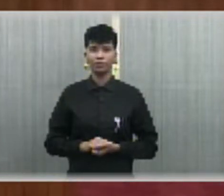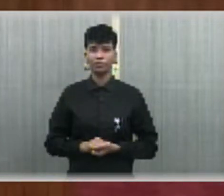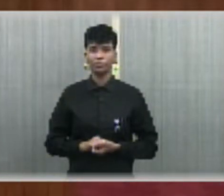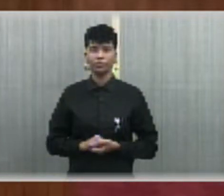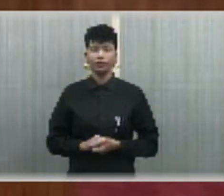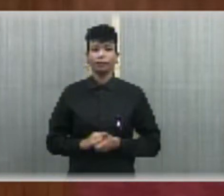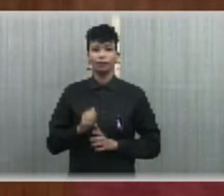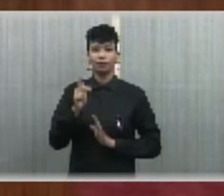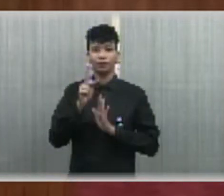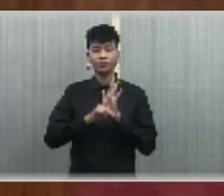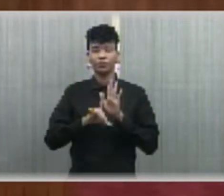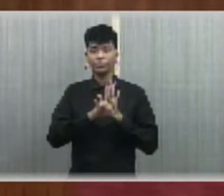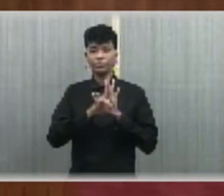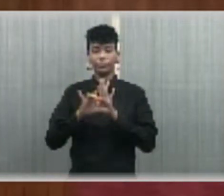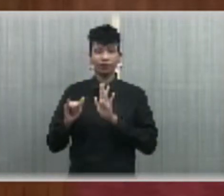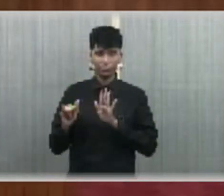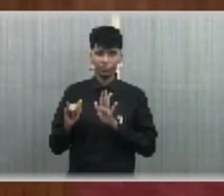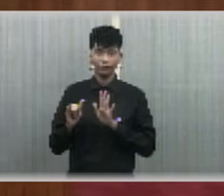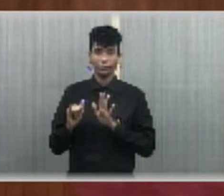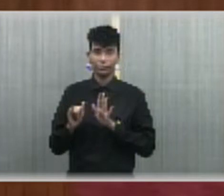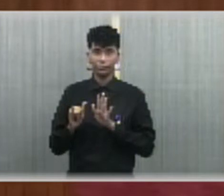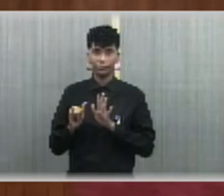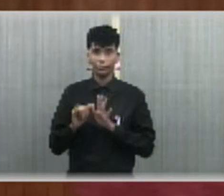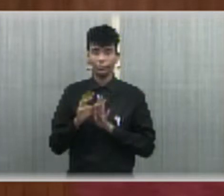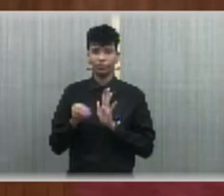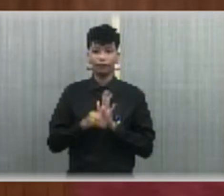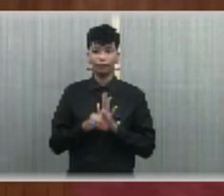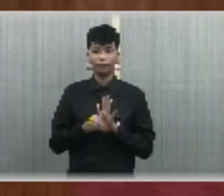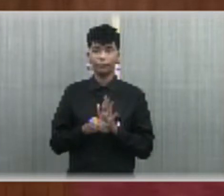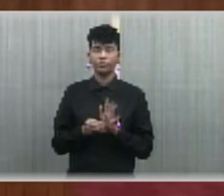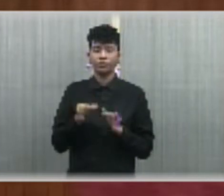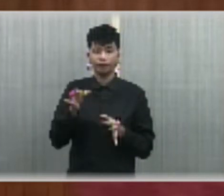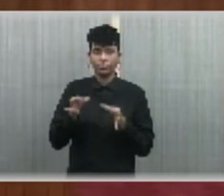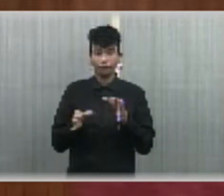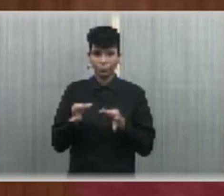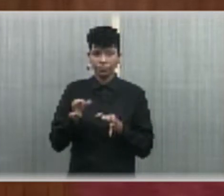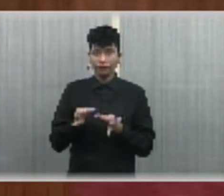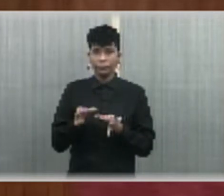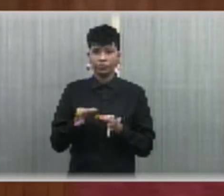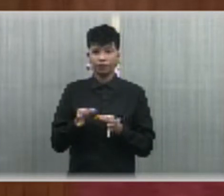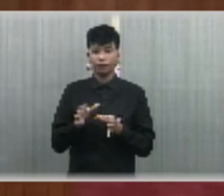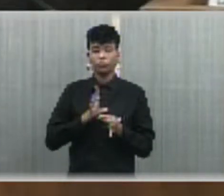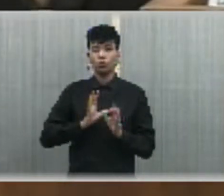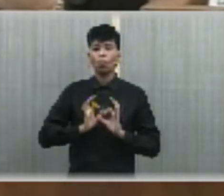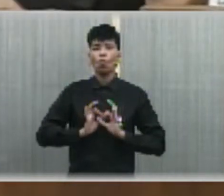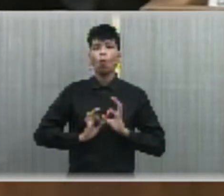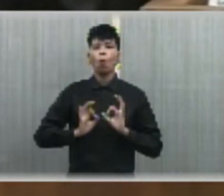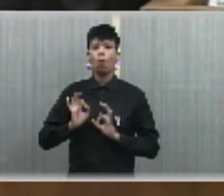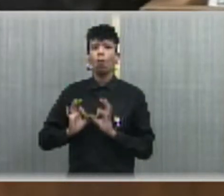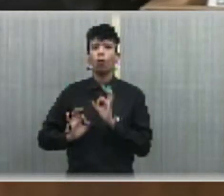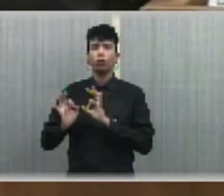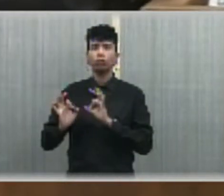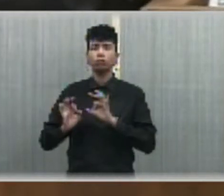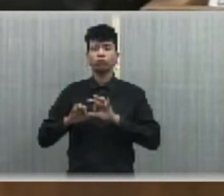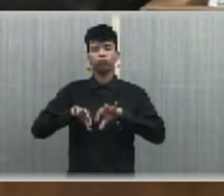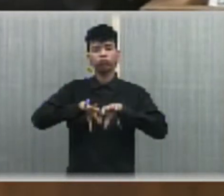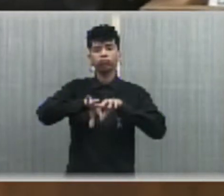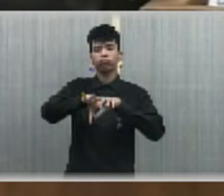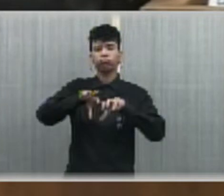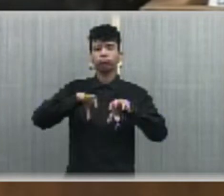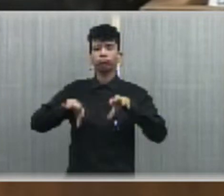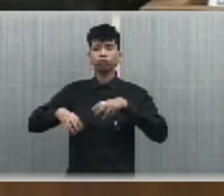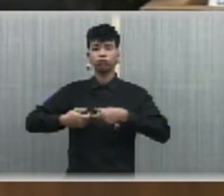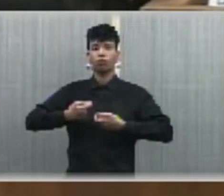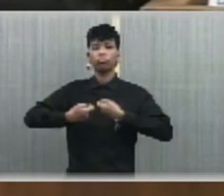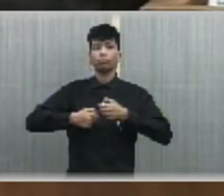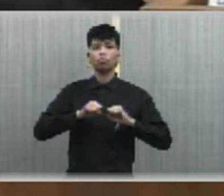Projeto de lei complementar do Tribunal de Justiça, que dispõe sobre a organização, divisão e administração